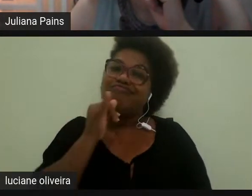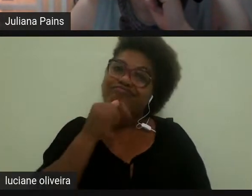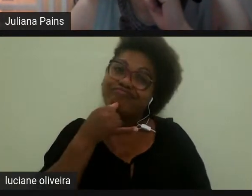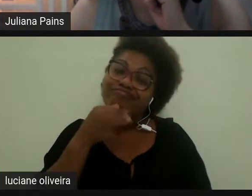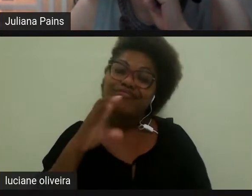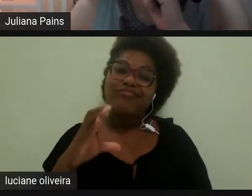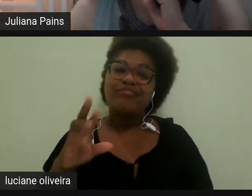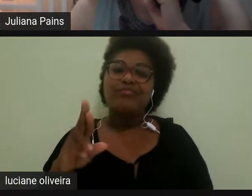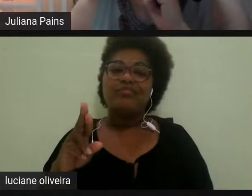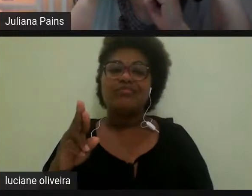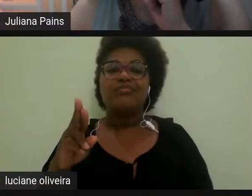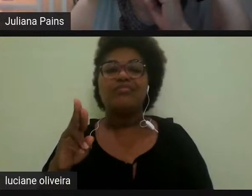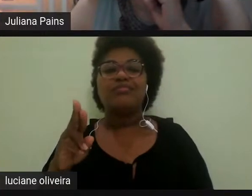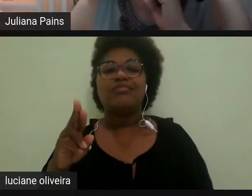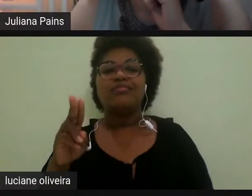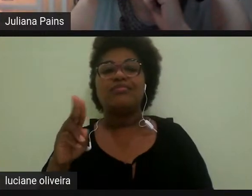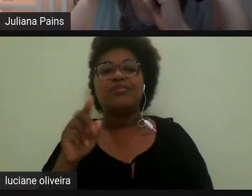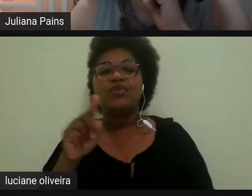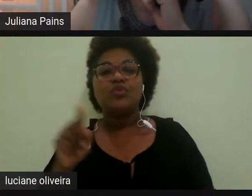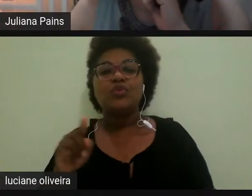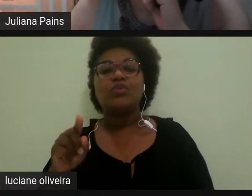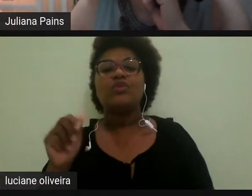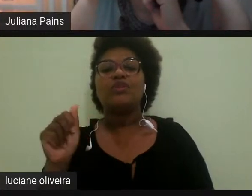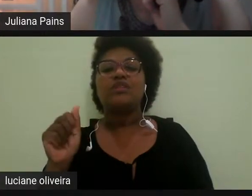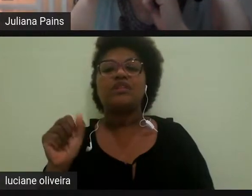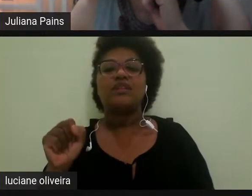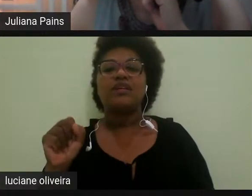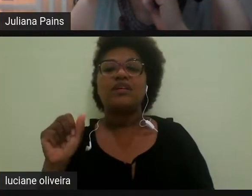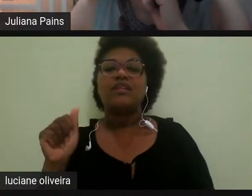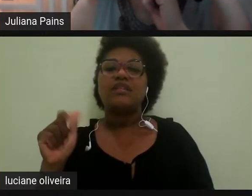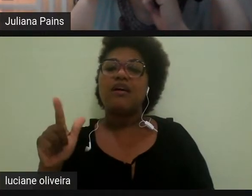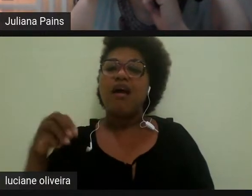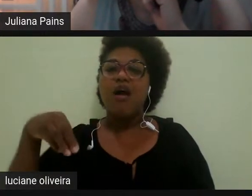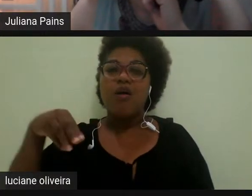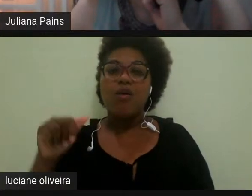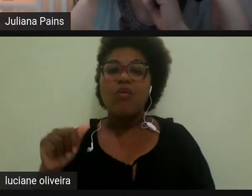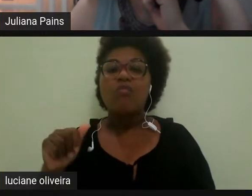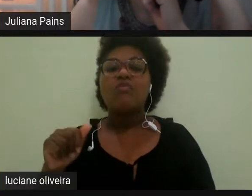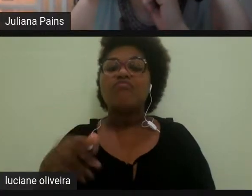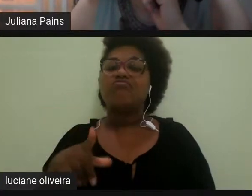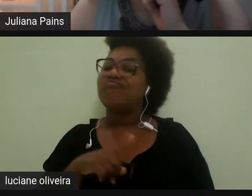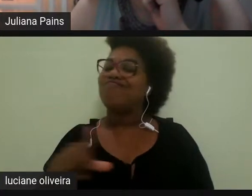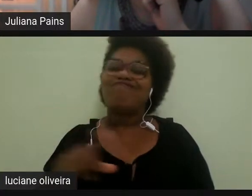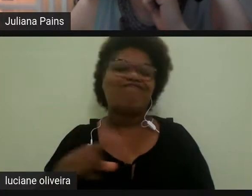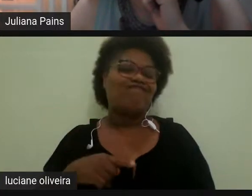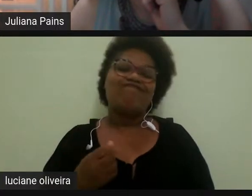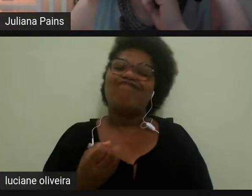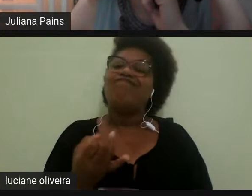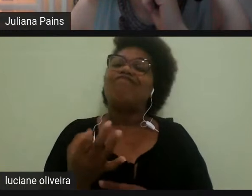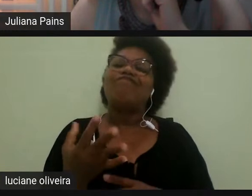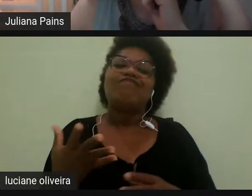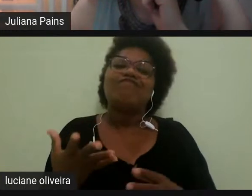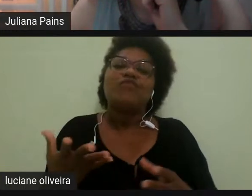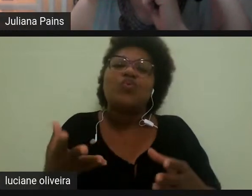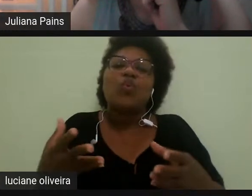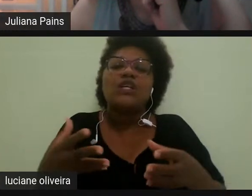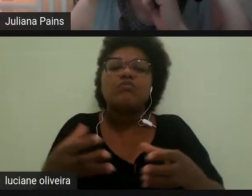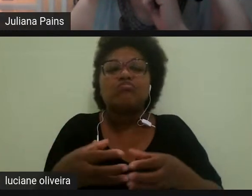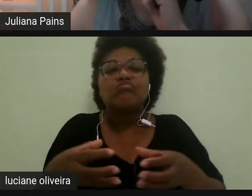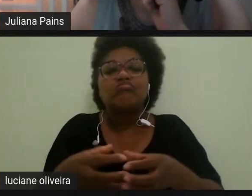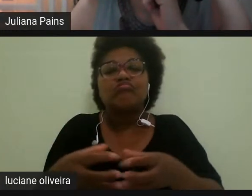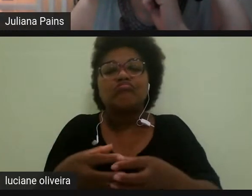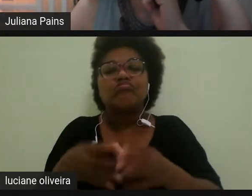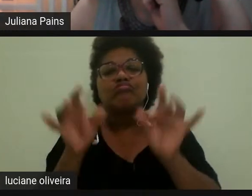temos uma quantidade expressiva e a e organizada de pessoas com